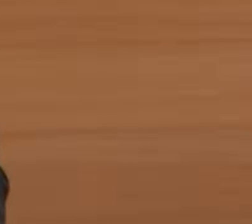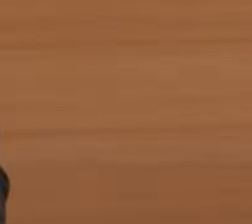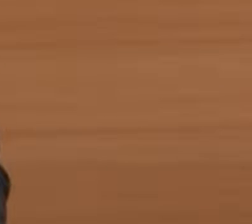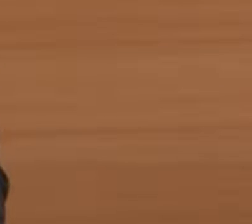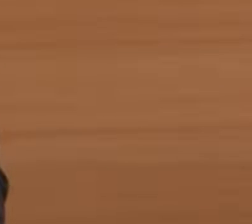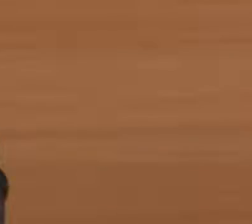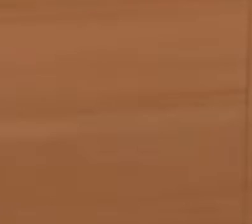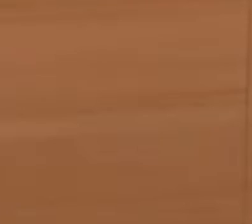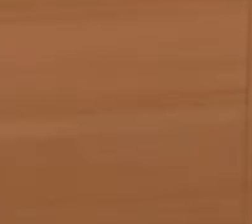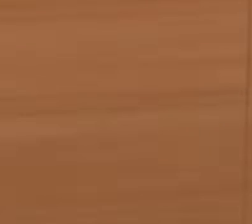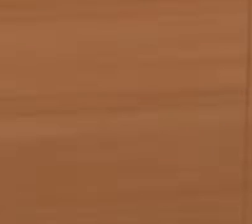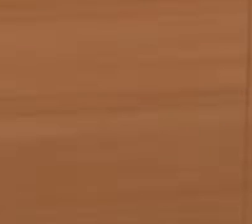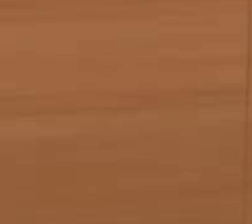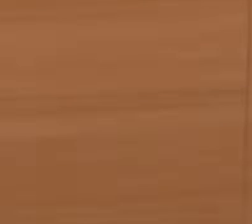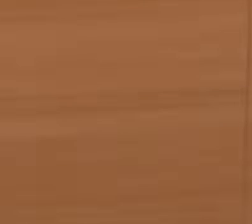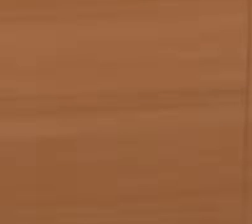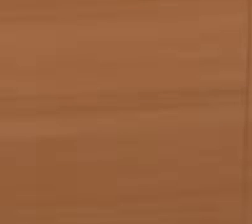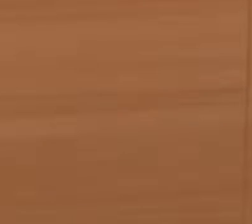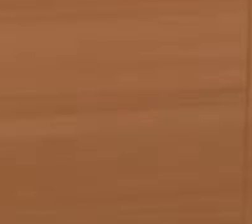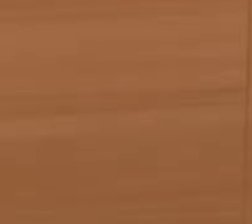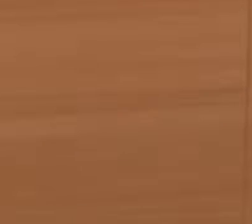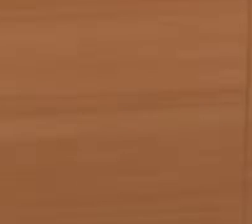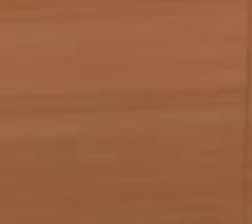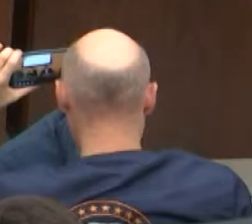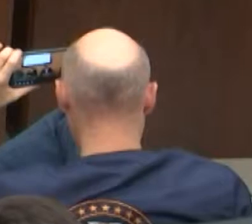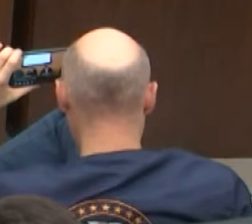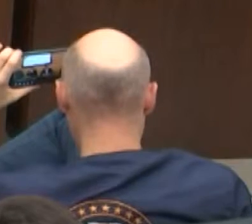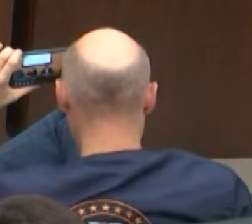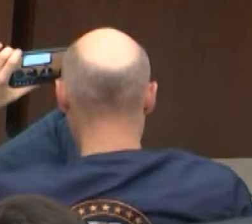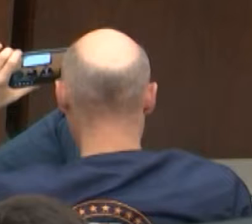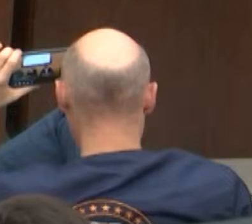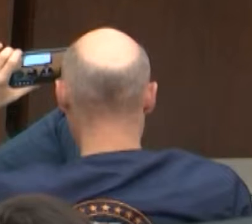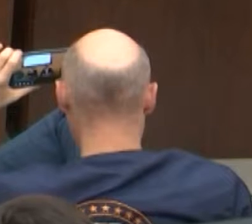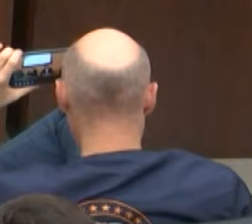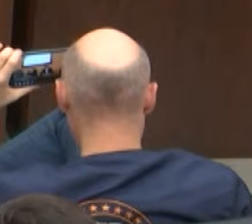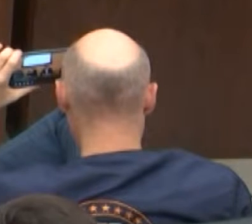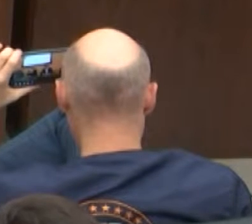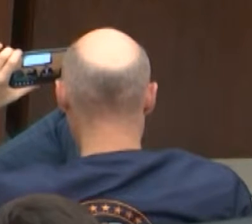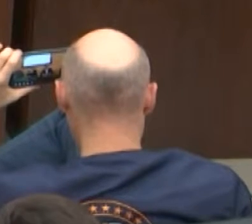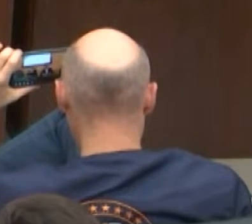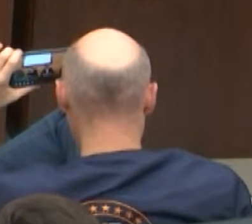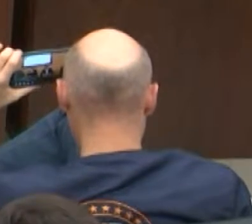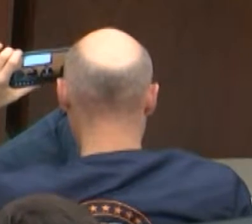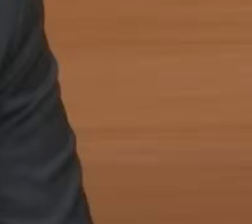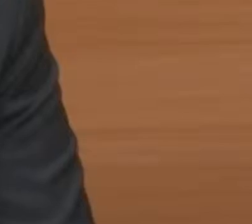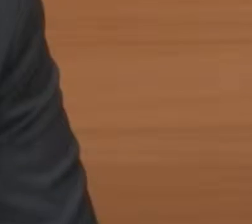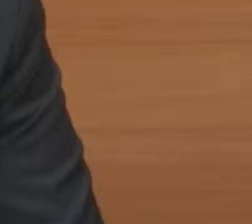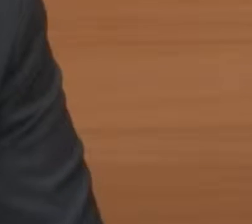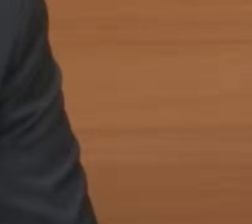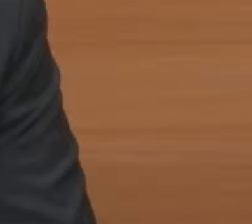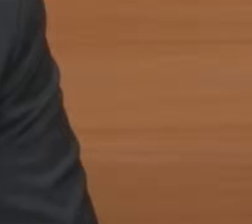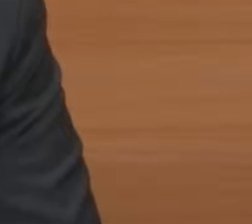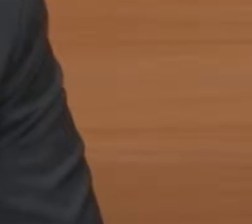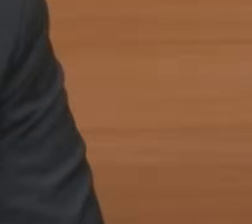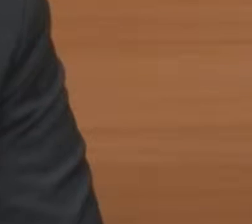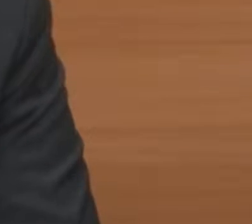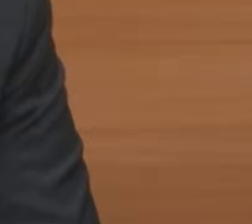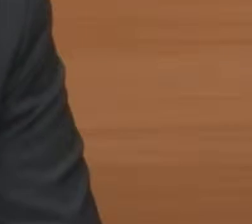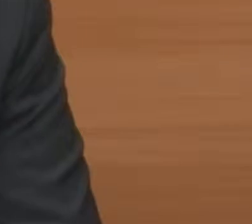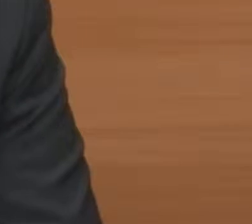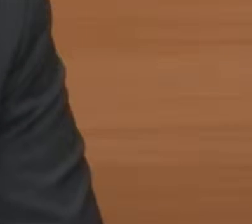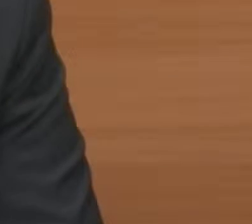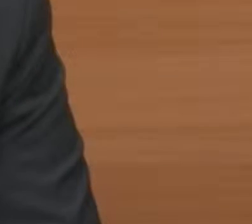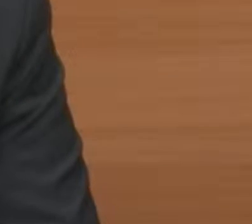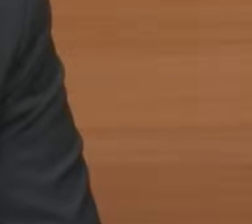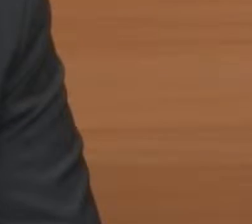Nelson Osseri recebe o deputado federal Kim Kataguiri para debater a reforma da Previdência. A máquina está inchada